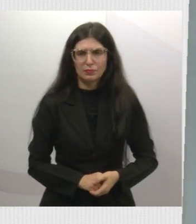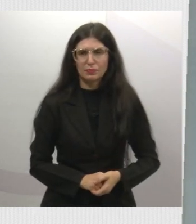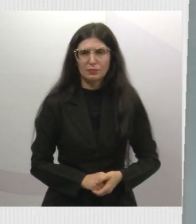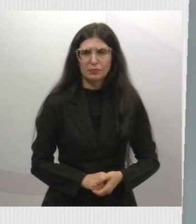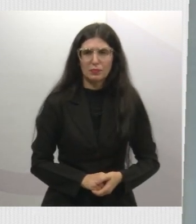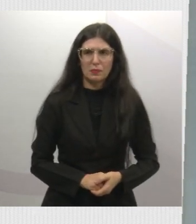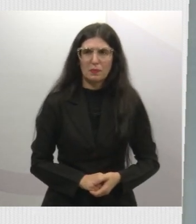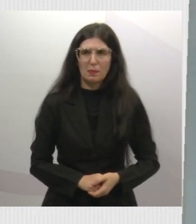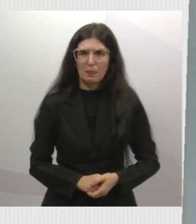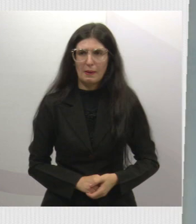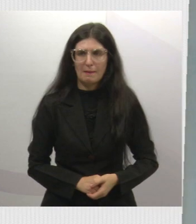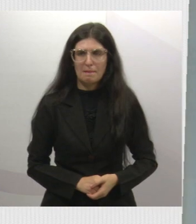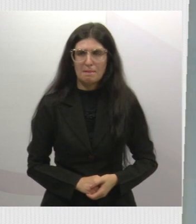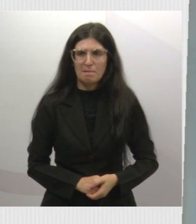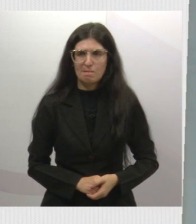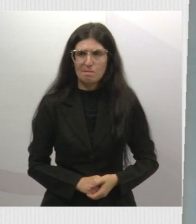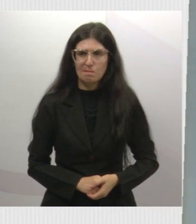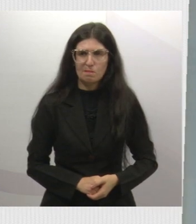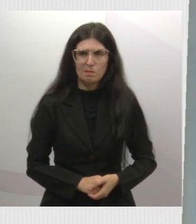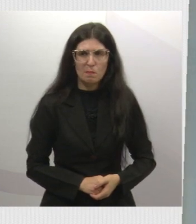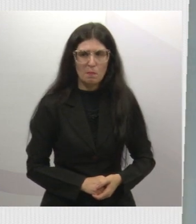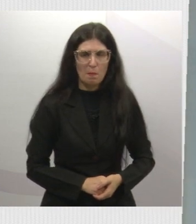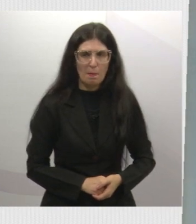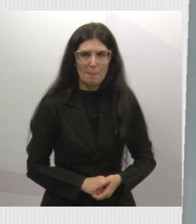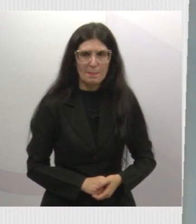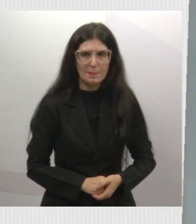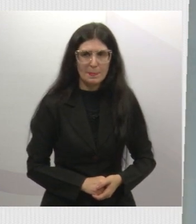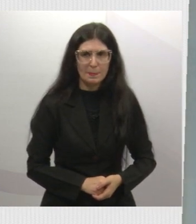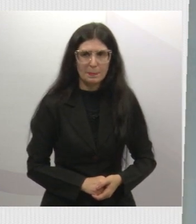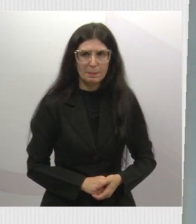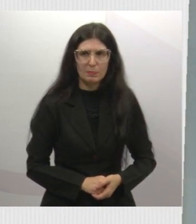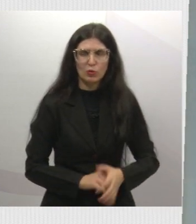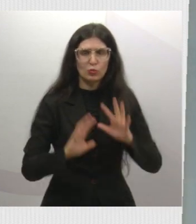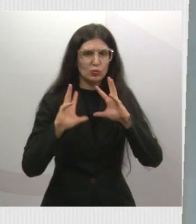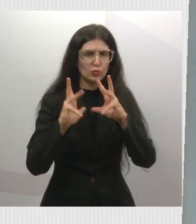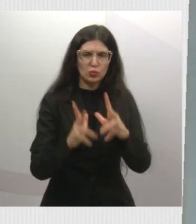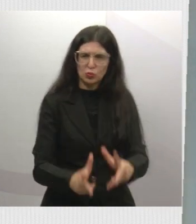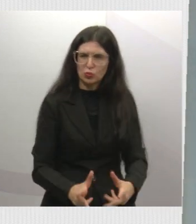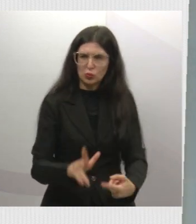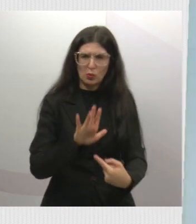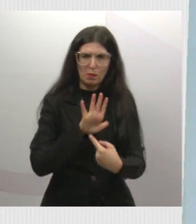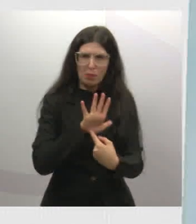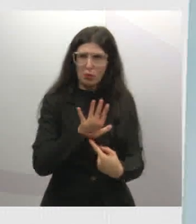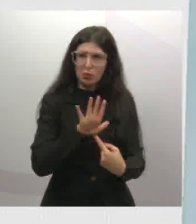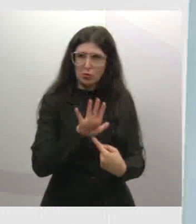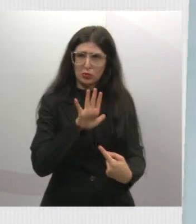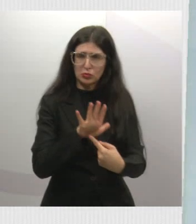Então aqui nós colocamos as receitas pelo formato corrente.